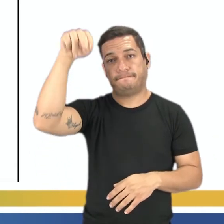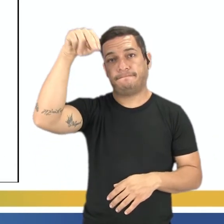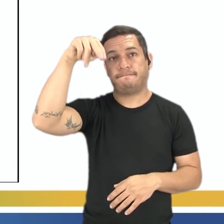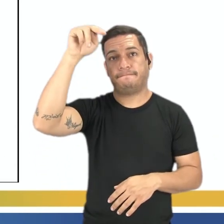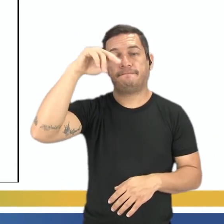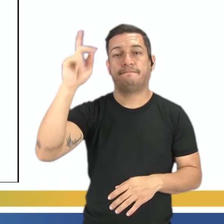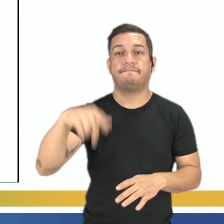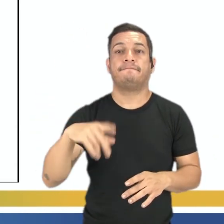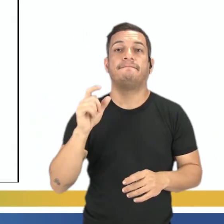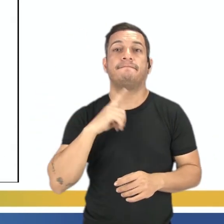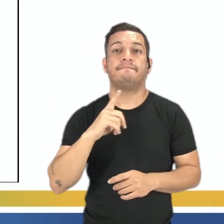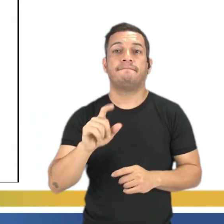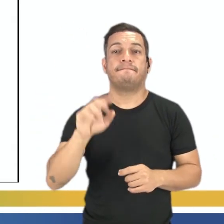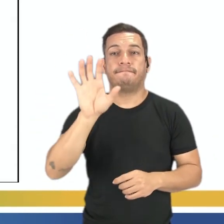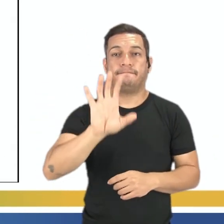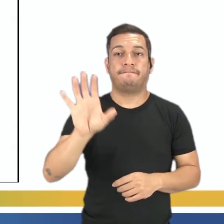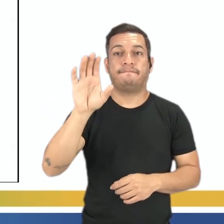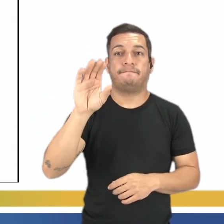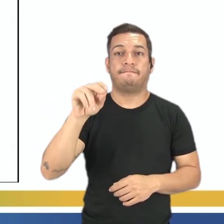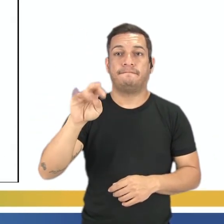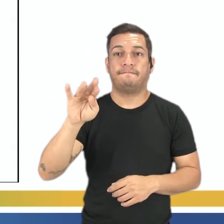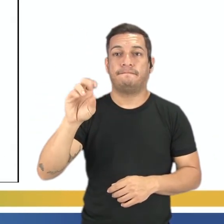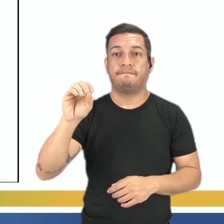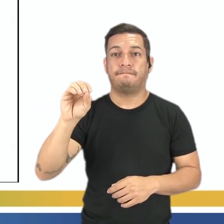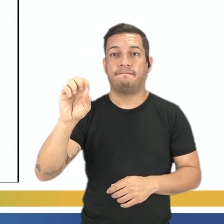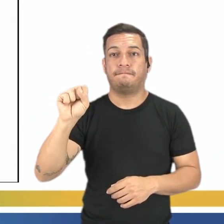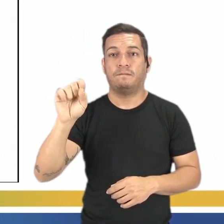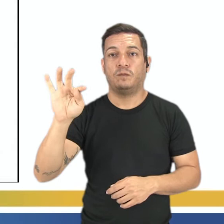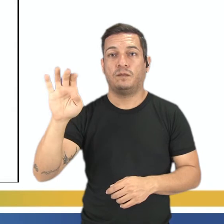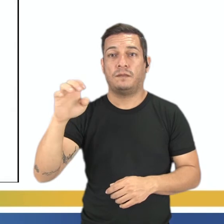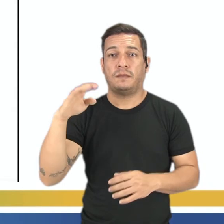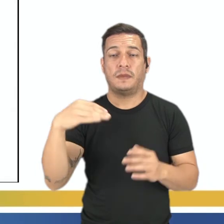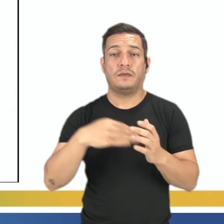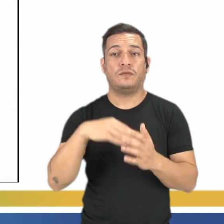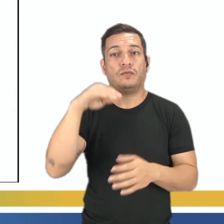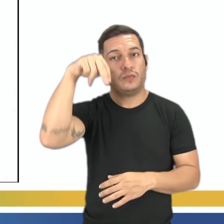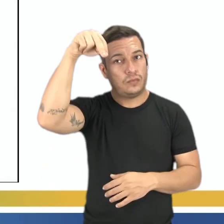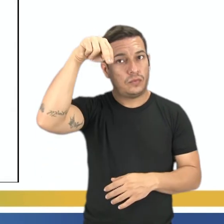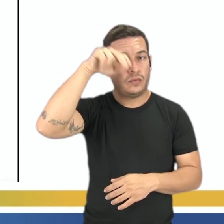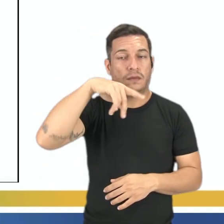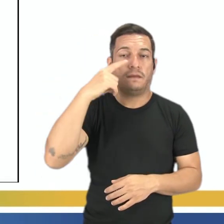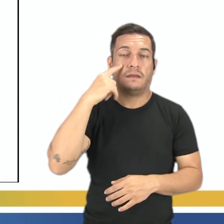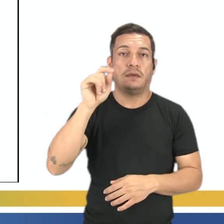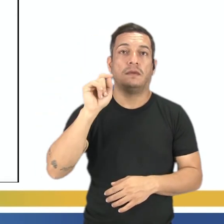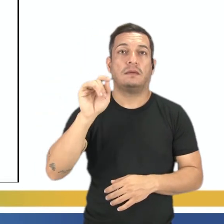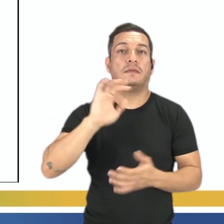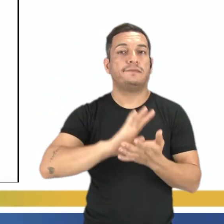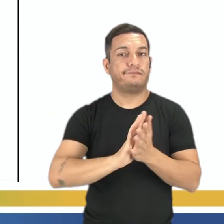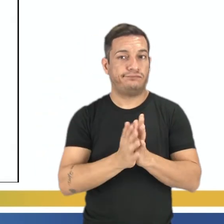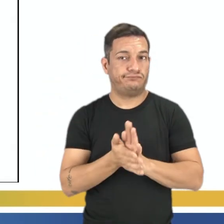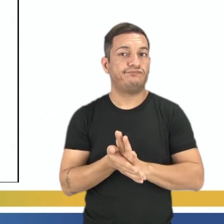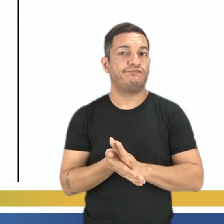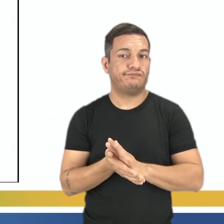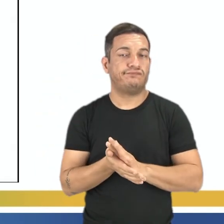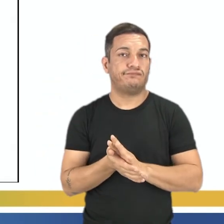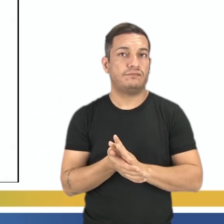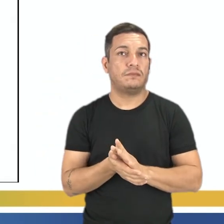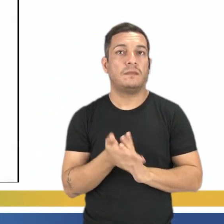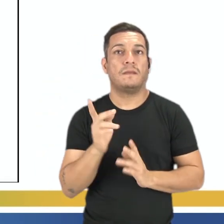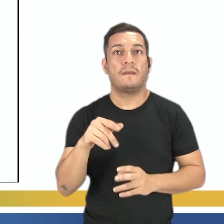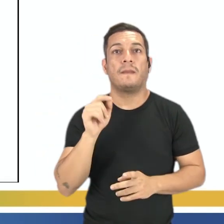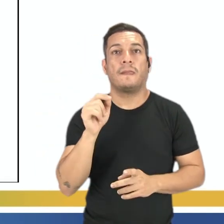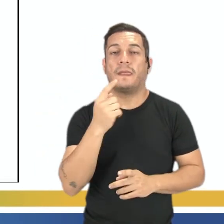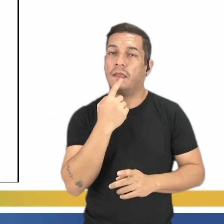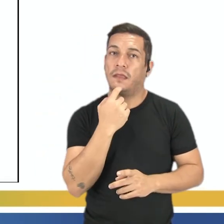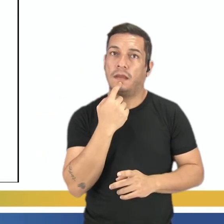nordeste, passando aí pela região centro-oeste até chegar aqui no norte, formando um verdadeiro arco de desmatamento, né? Então essa